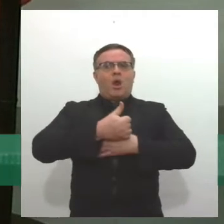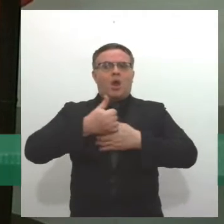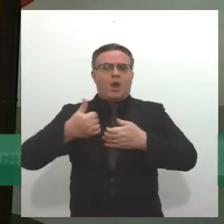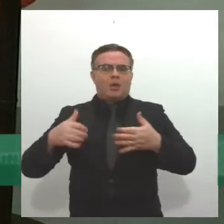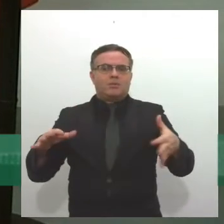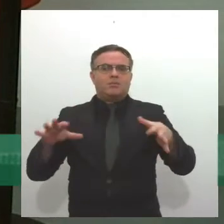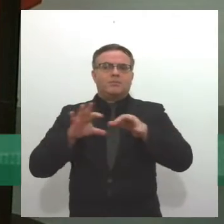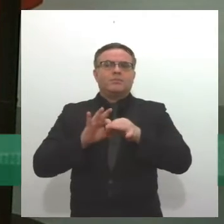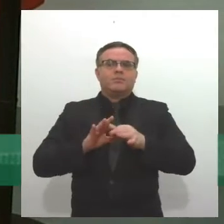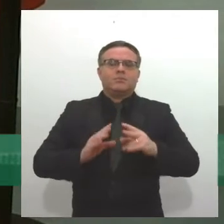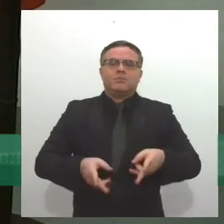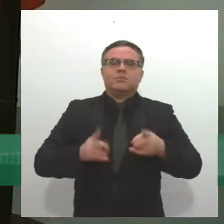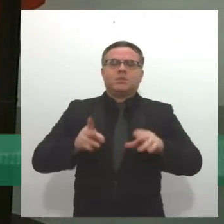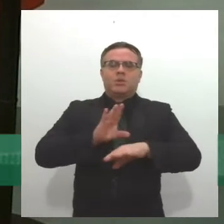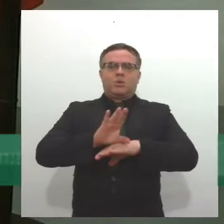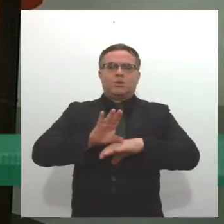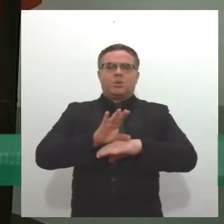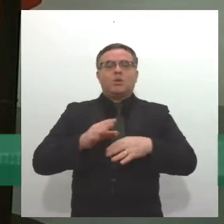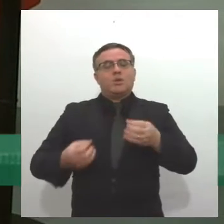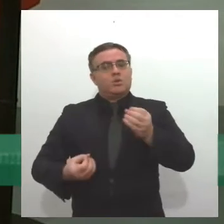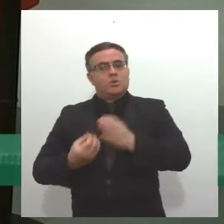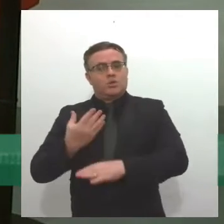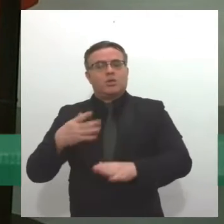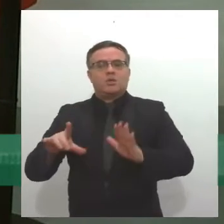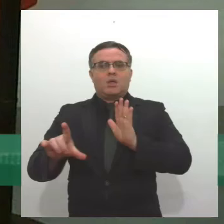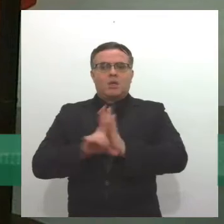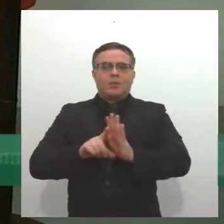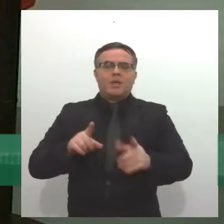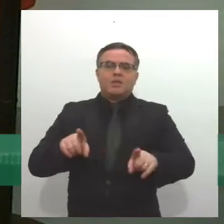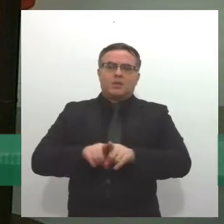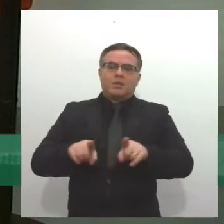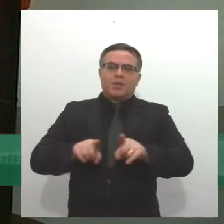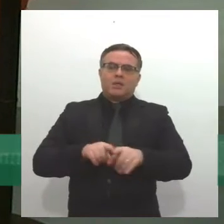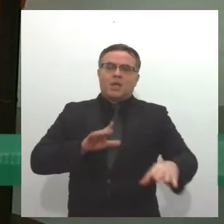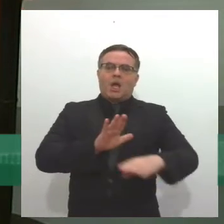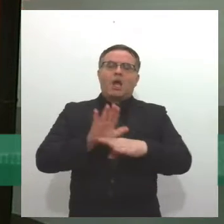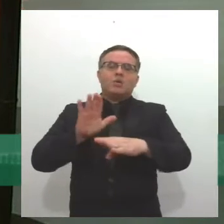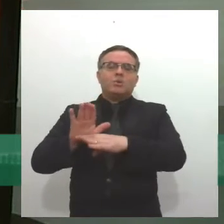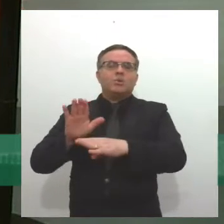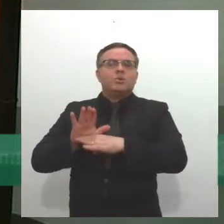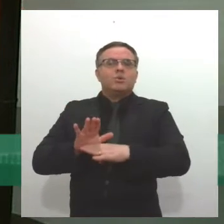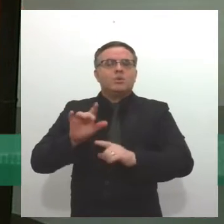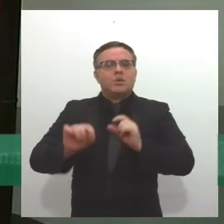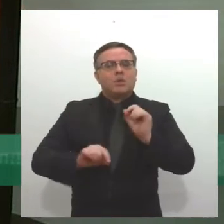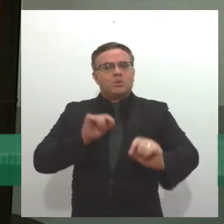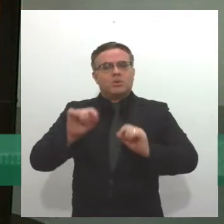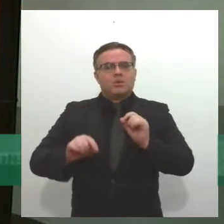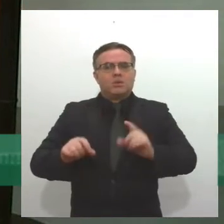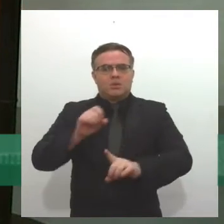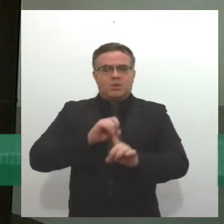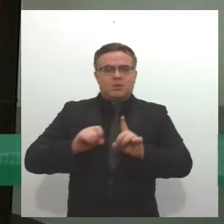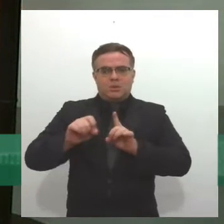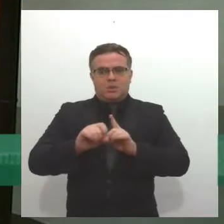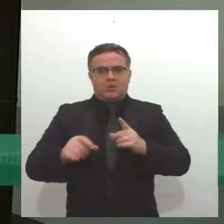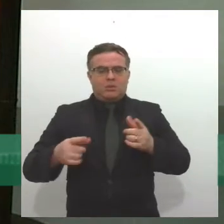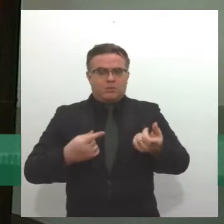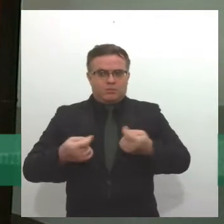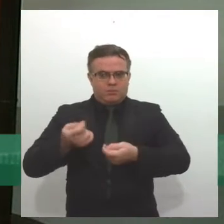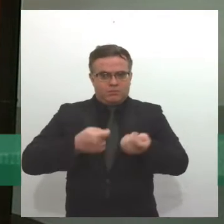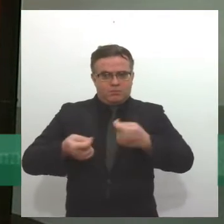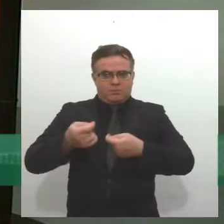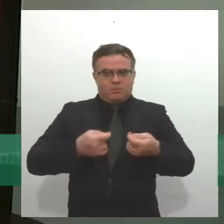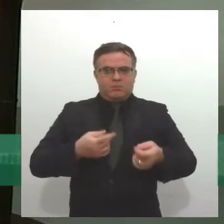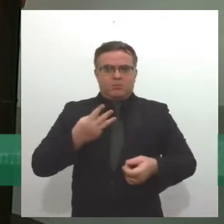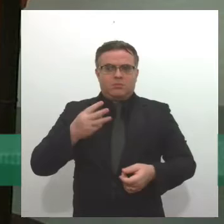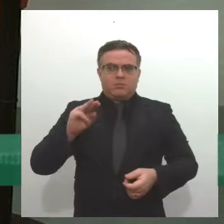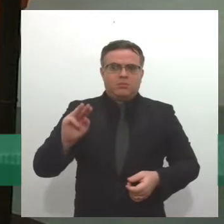na construção de projetos de lei que beneficia a sociedade como um todo, já que a gente vai ter uma economia aí. Inicialmente se pretende 3